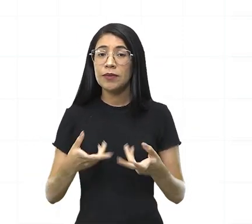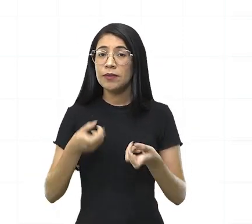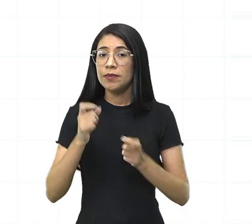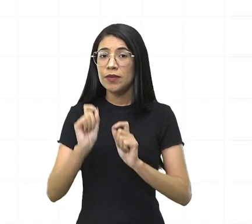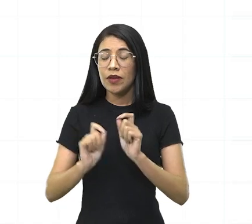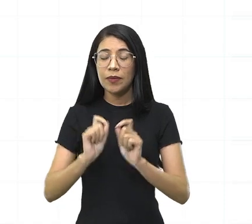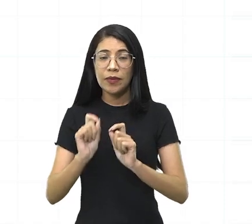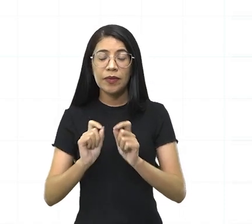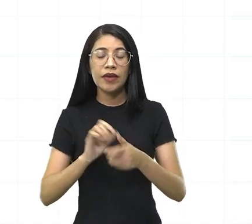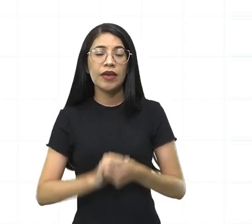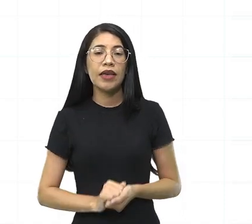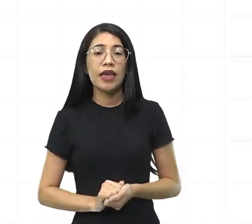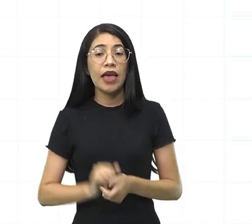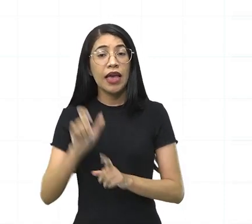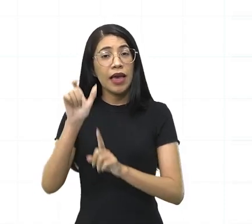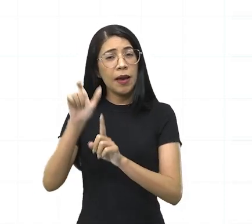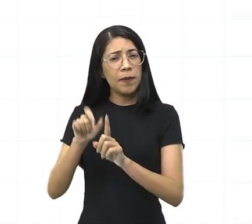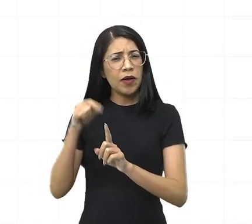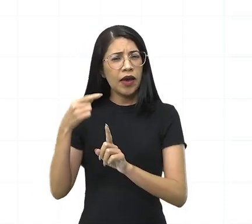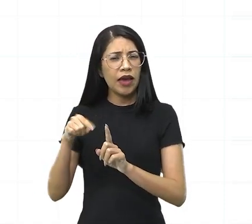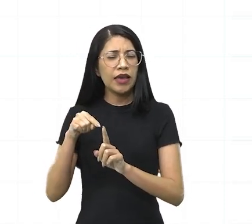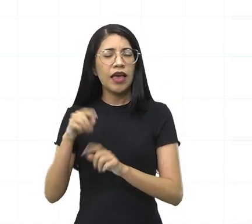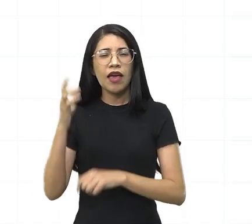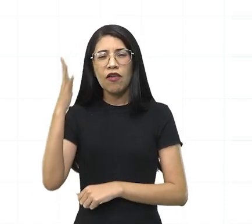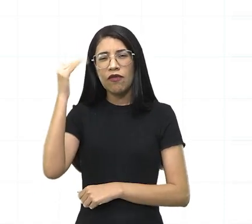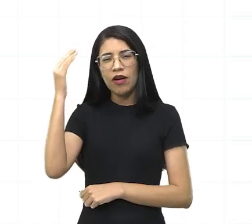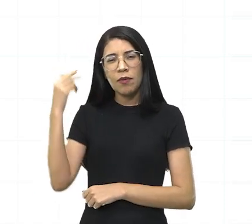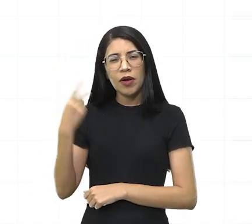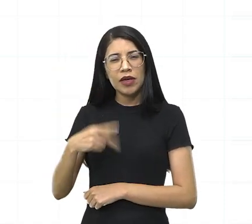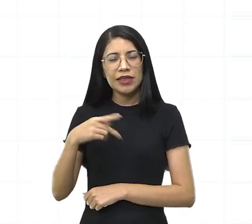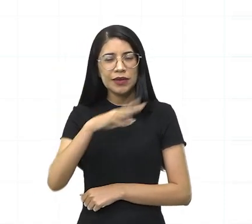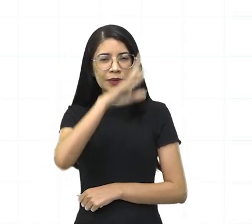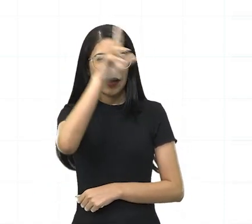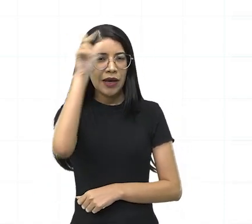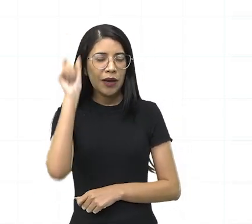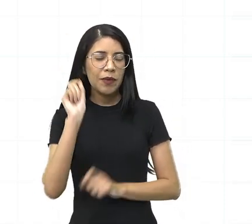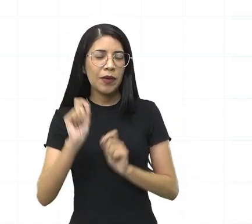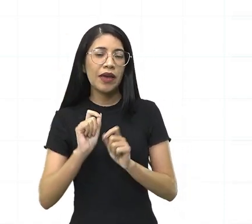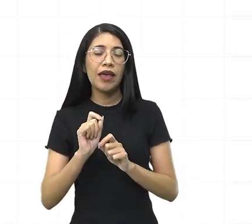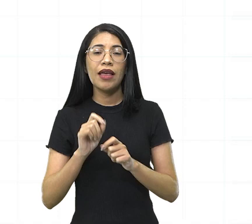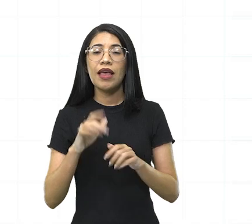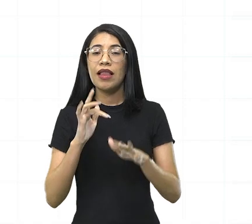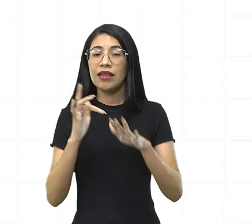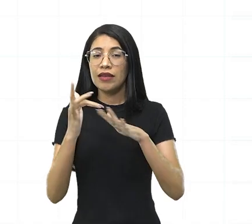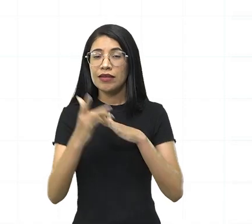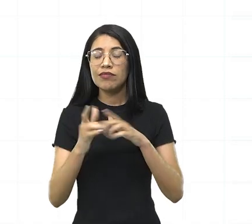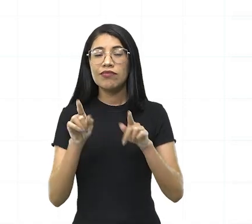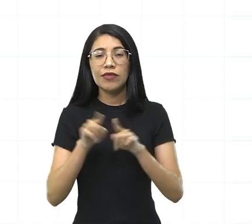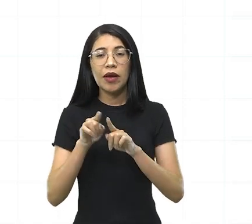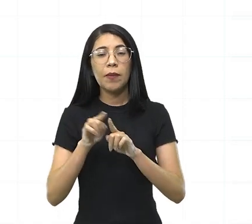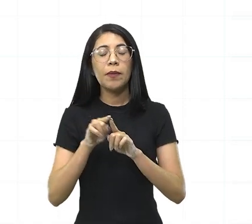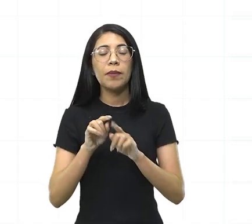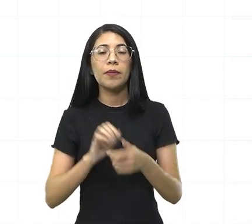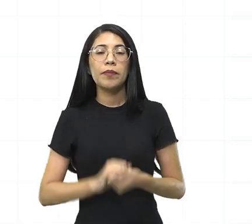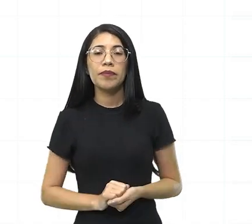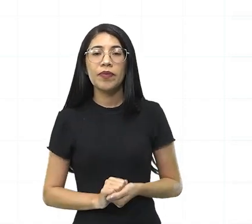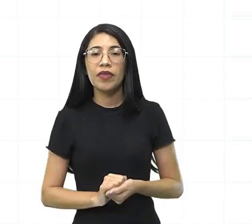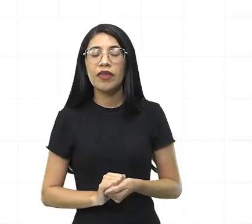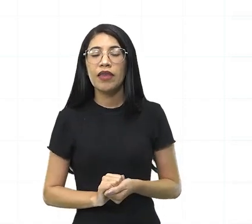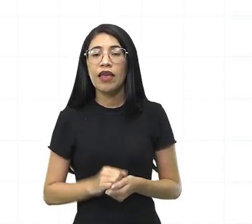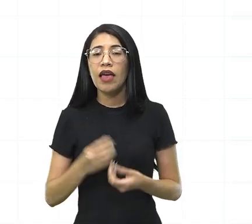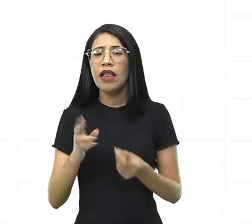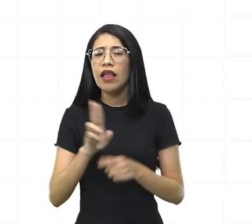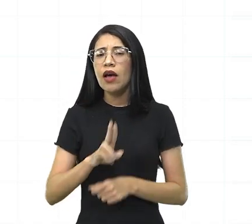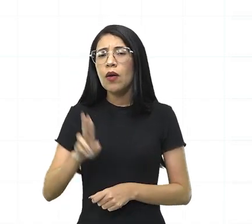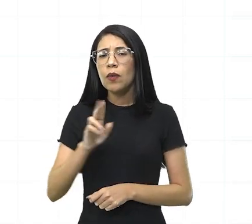Percebam aí, né, que essa personagem muito conhecida do nosso estado, né, uma influência, a Ruivinha de Marte,